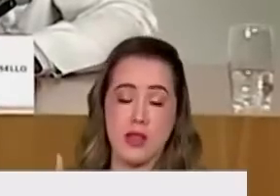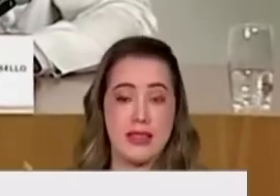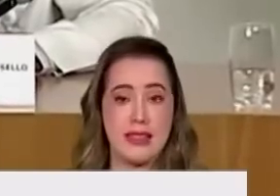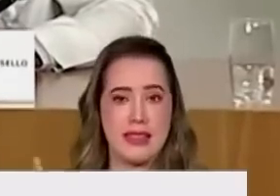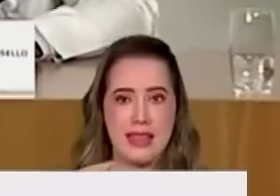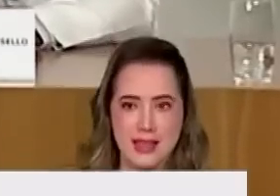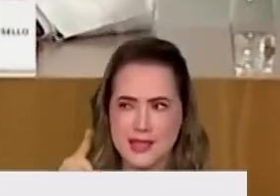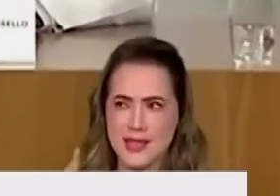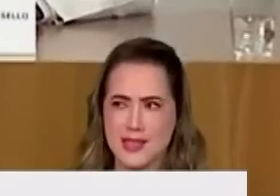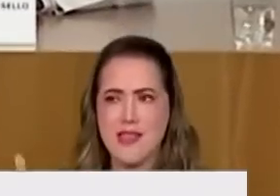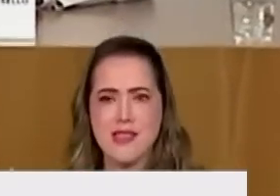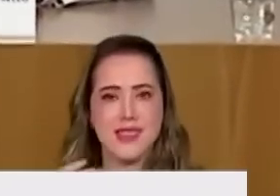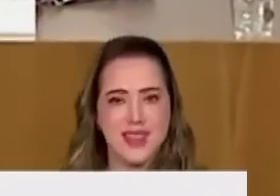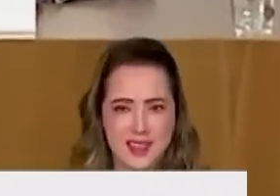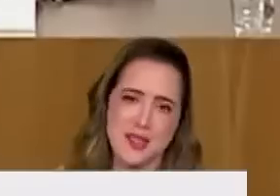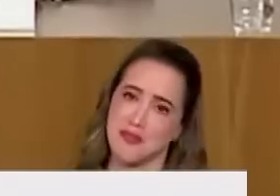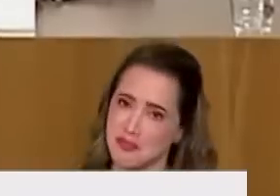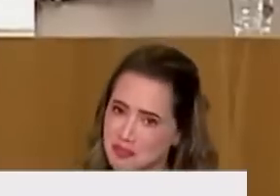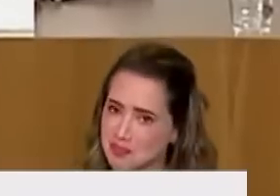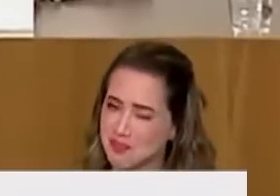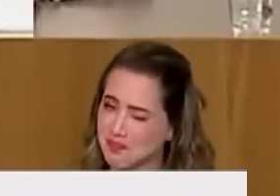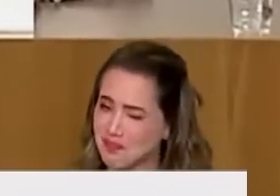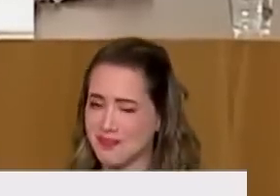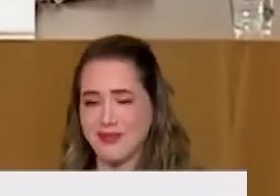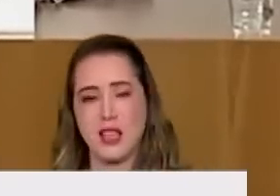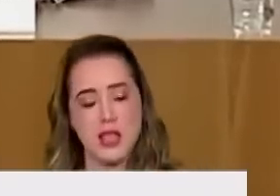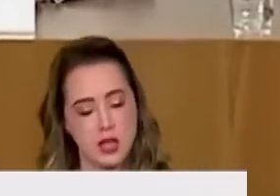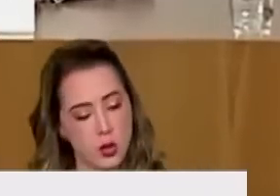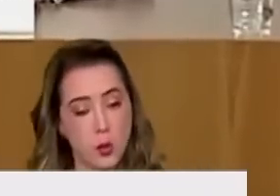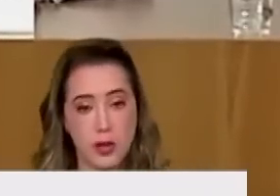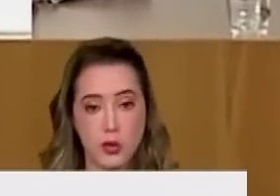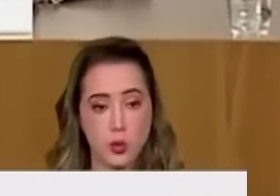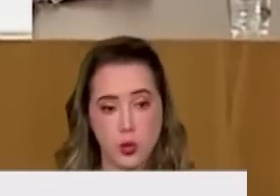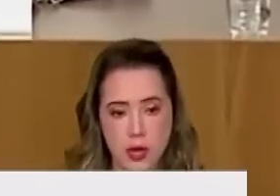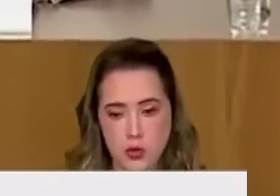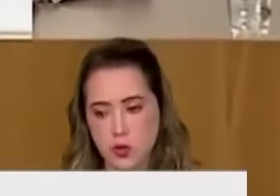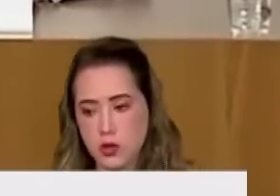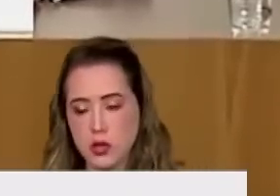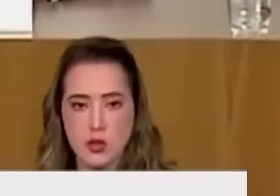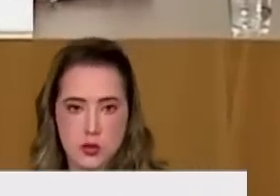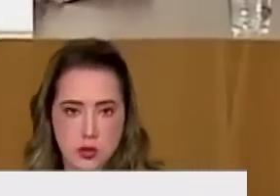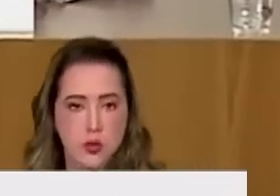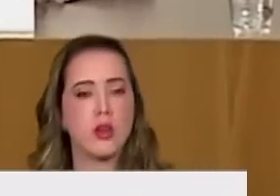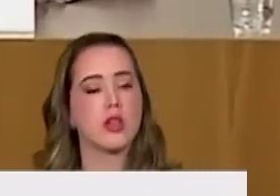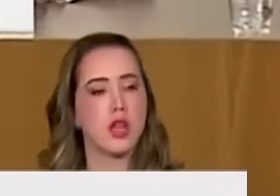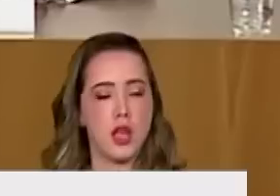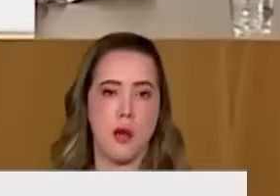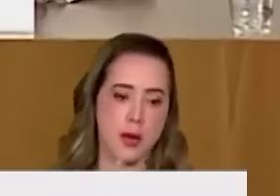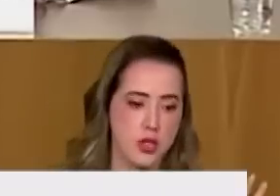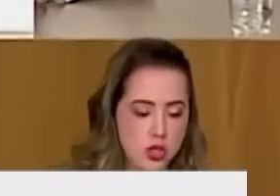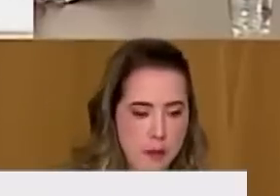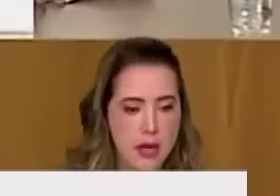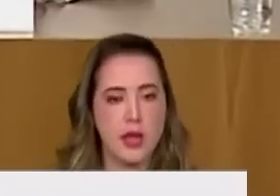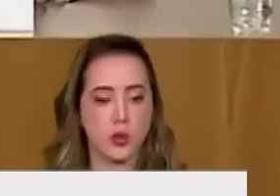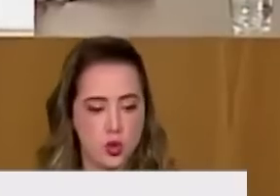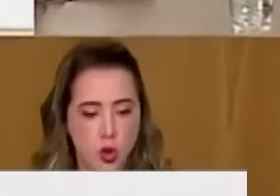O segundo procedimento, entre o primeiro e o segundo procedimento, existe toda uma questão de organização de sala, de